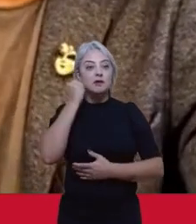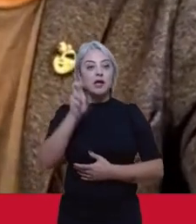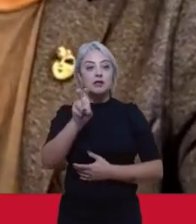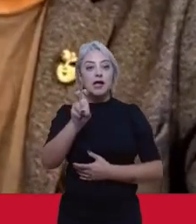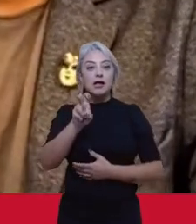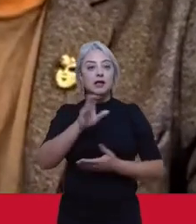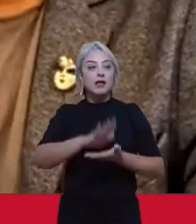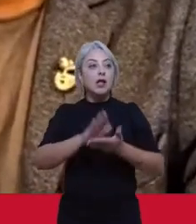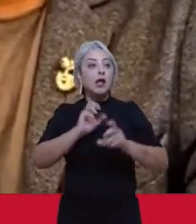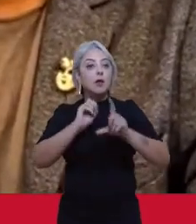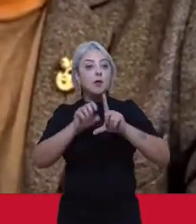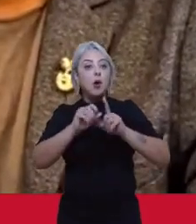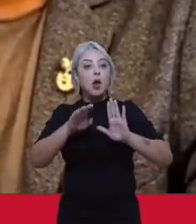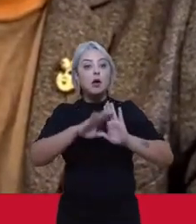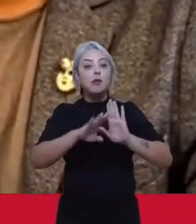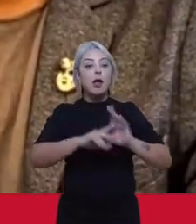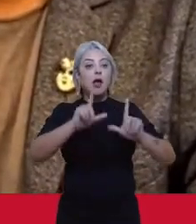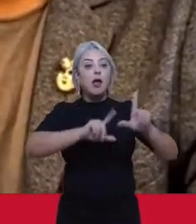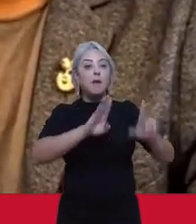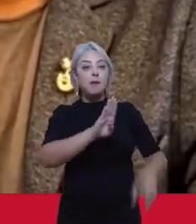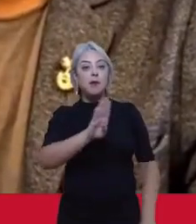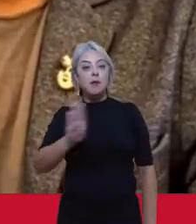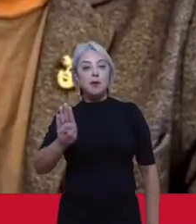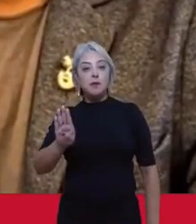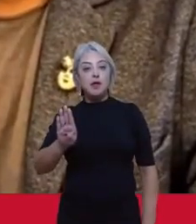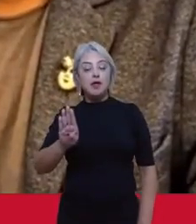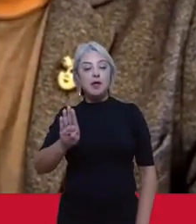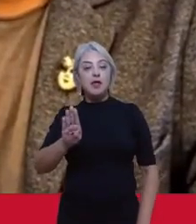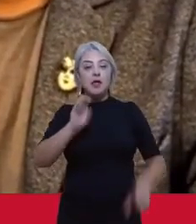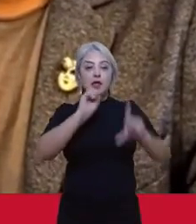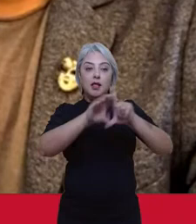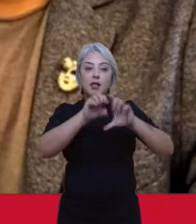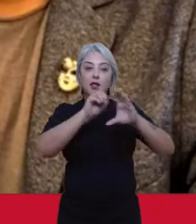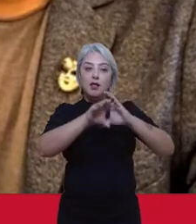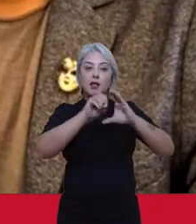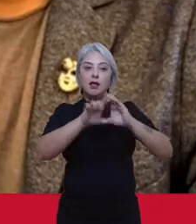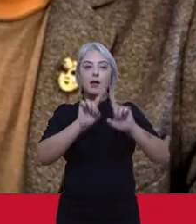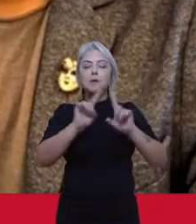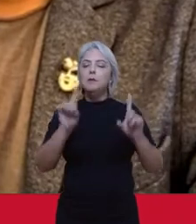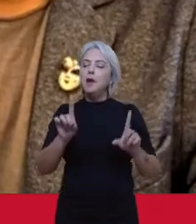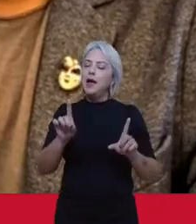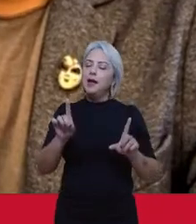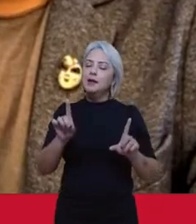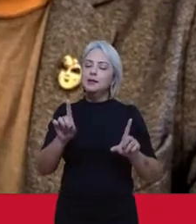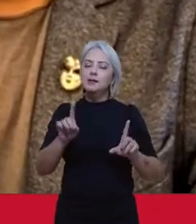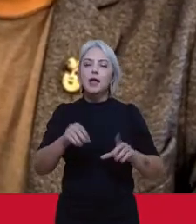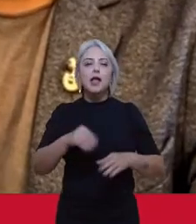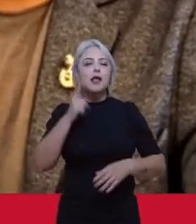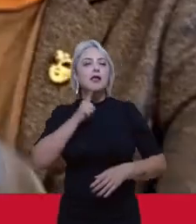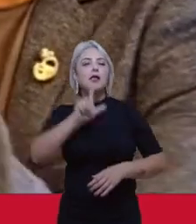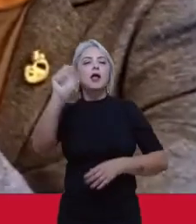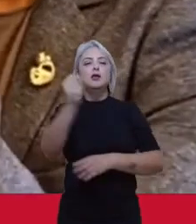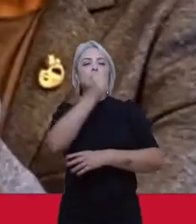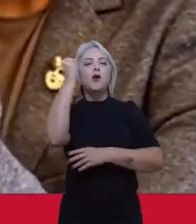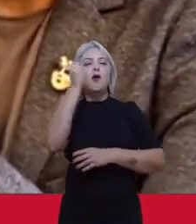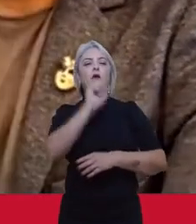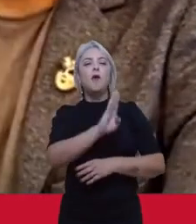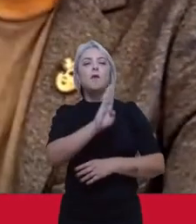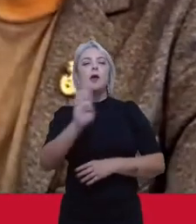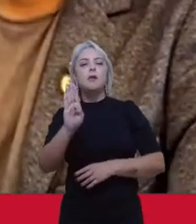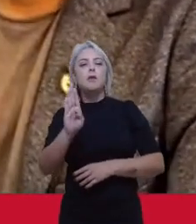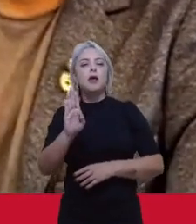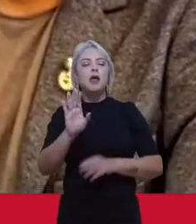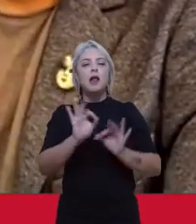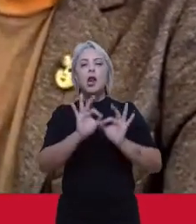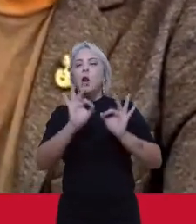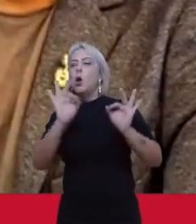dos programas mais vistos no Brasil, do Big Brother, da Rede Globo. Mas, por ser vencedor do BBB, não é de longe algo